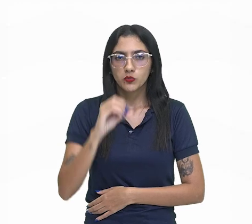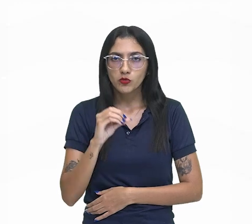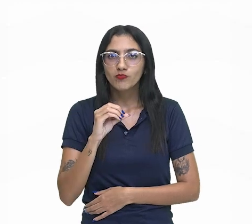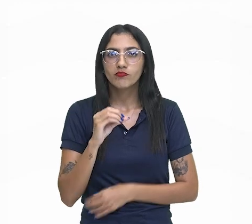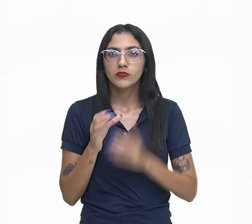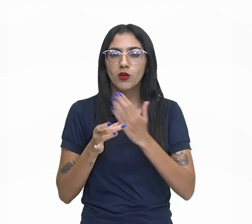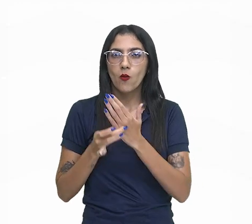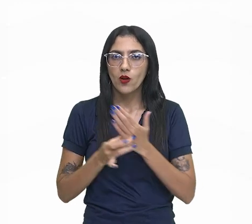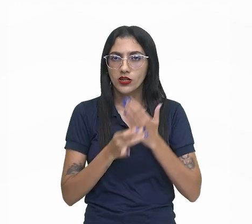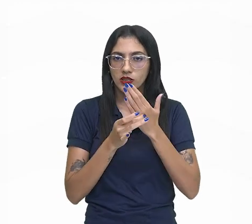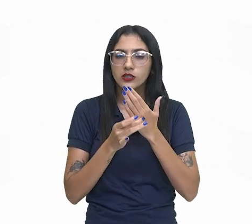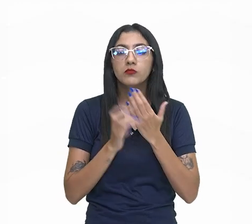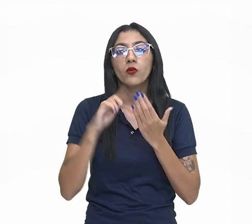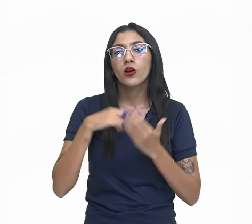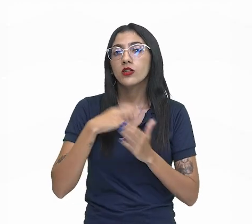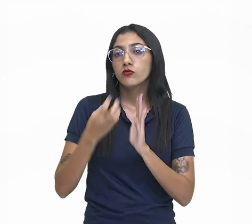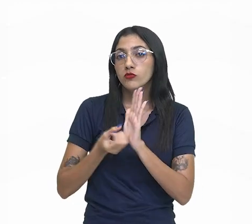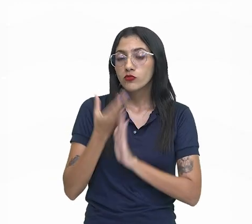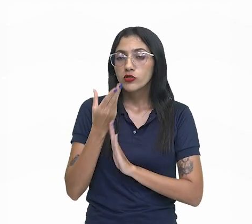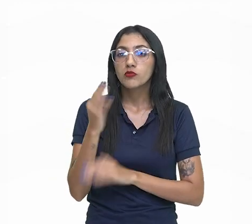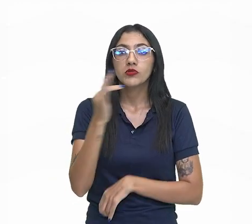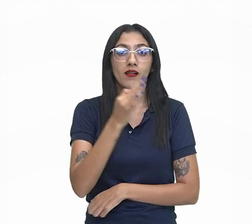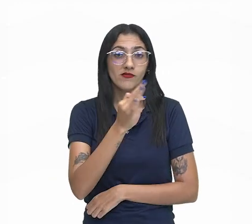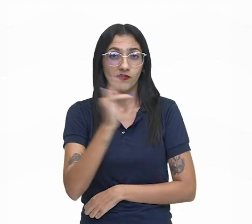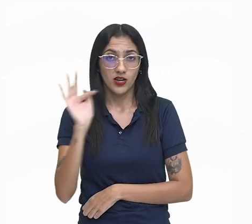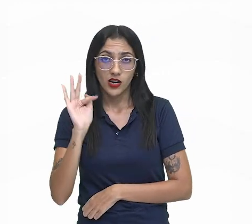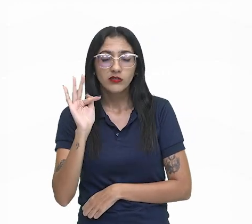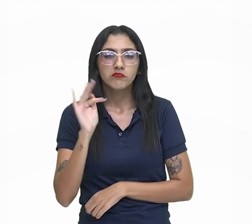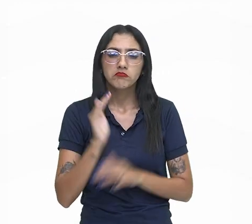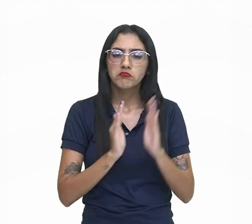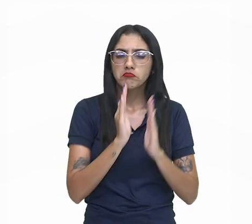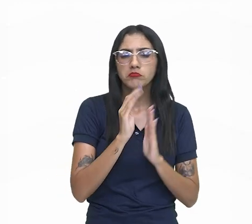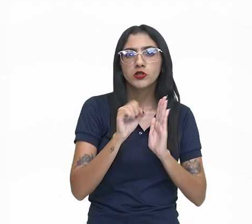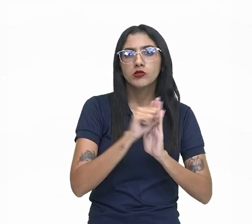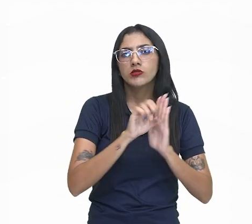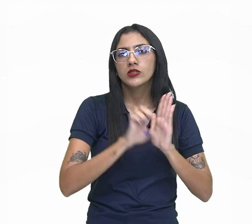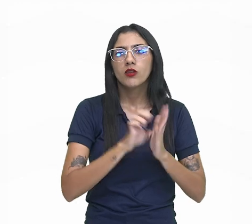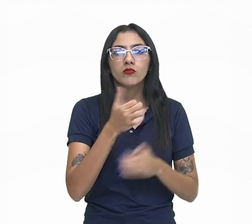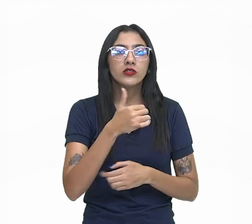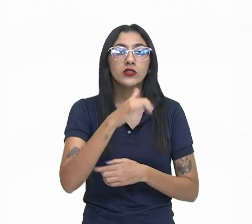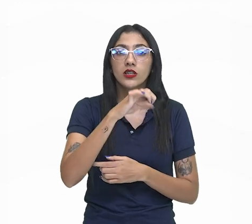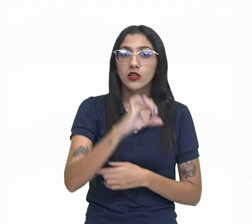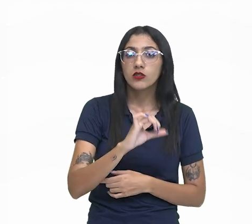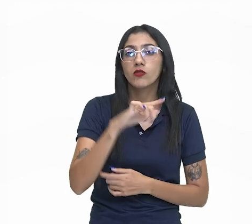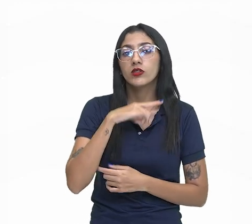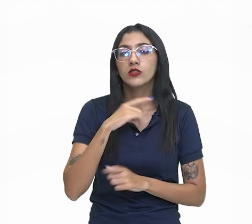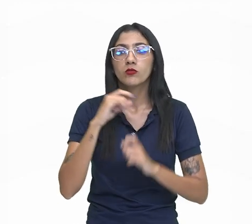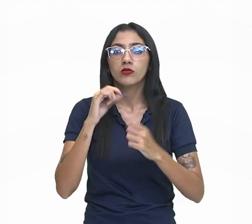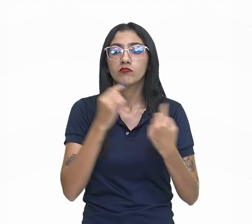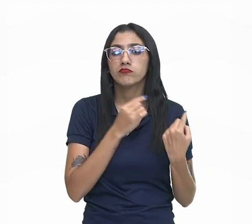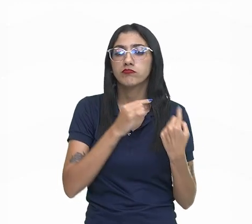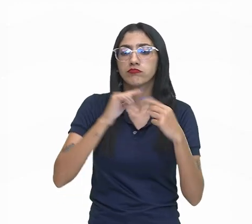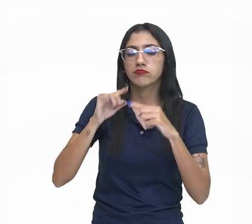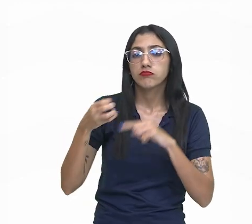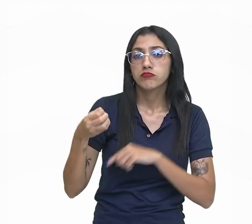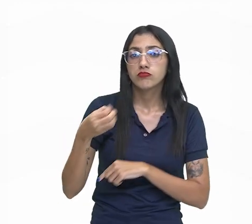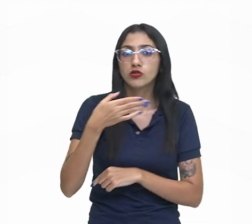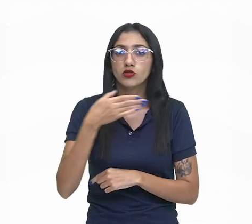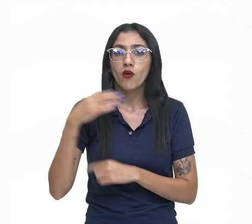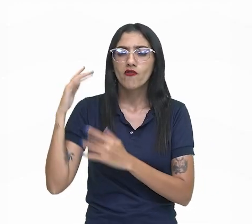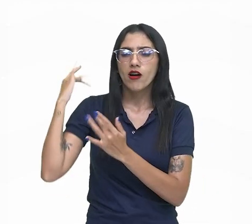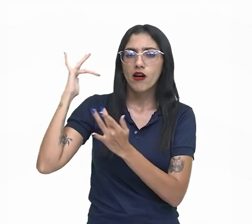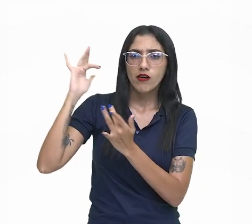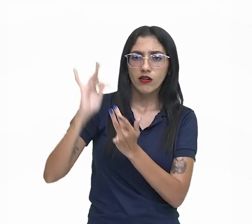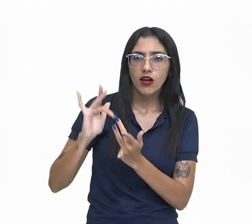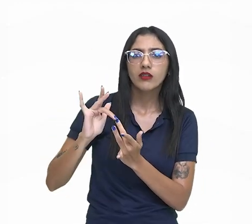literário surgido na França em meados do século XIX, como reação às formulações da arte